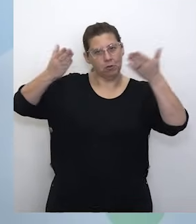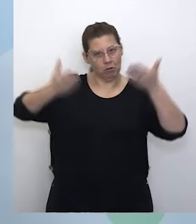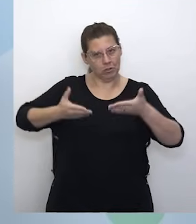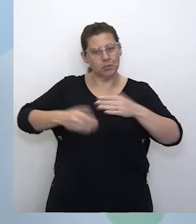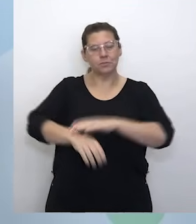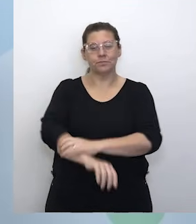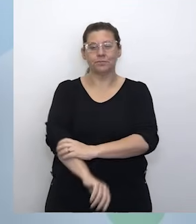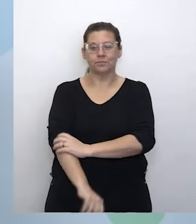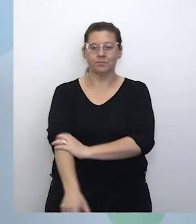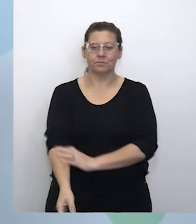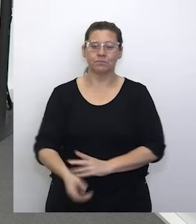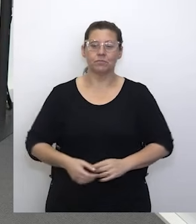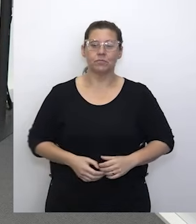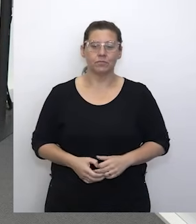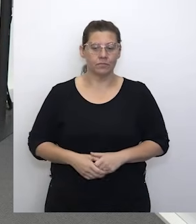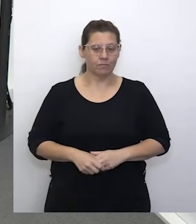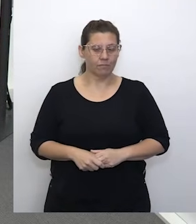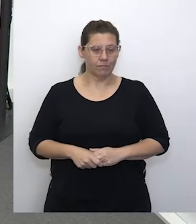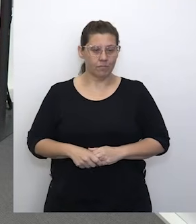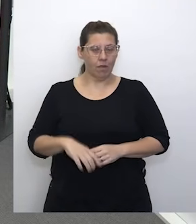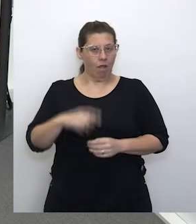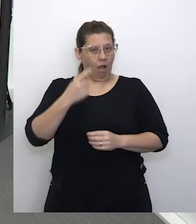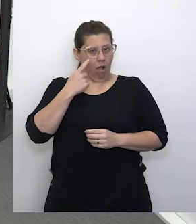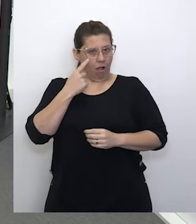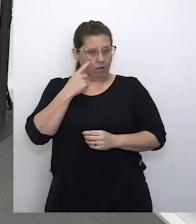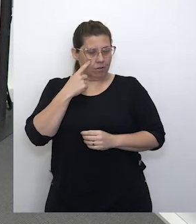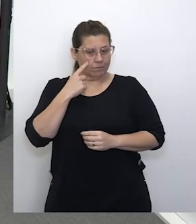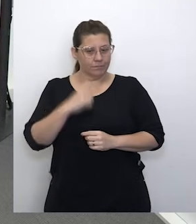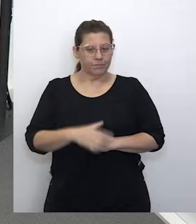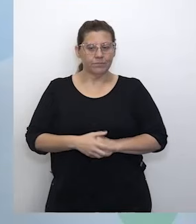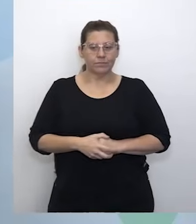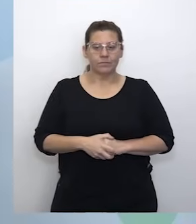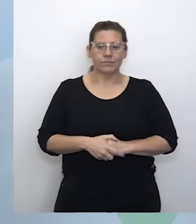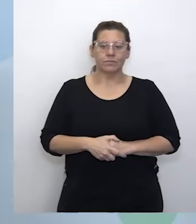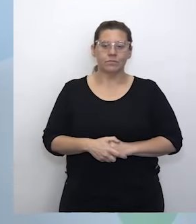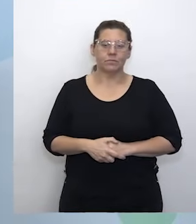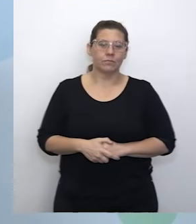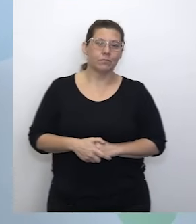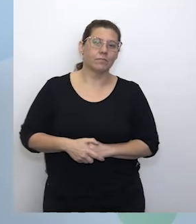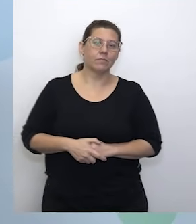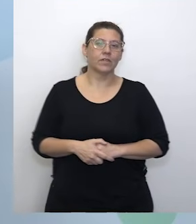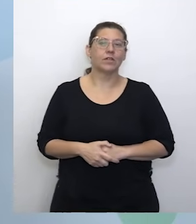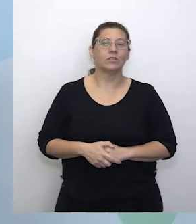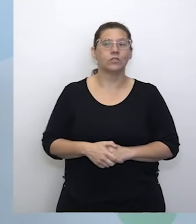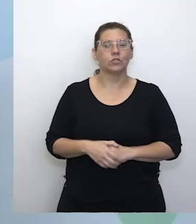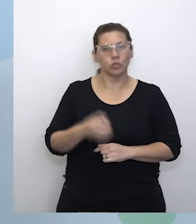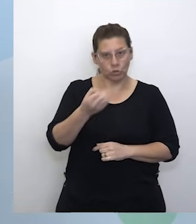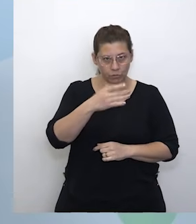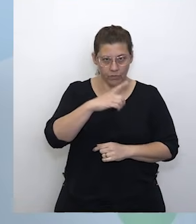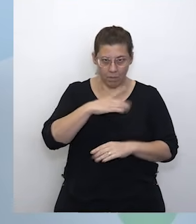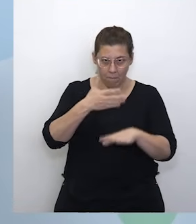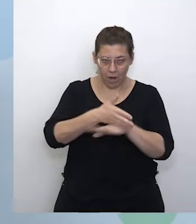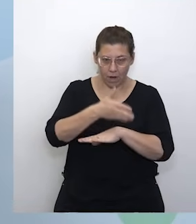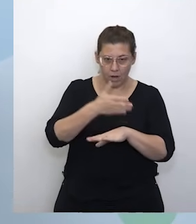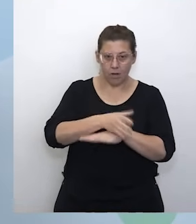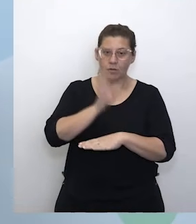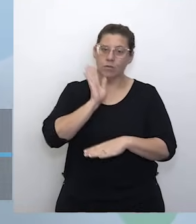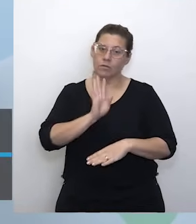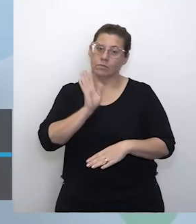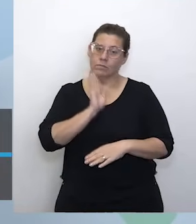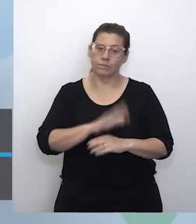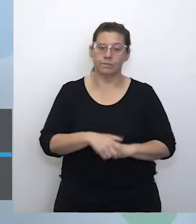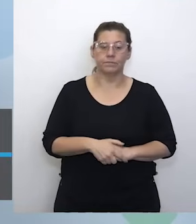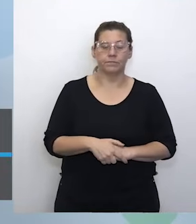poderia acompanhar. Olha, o pessoal aqui colocou... Novamente aqui teve uma participação bacana, colocou